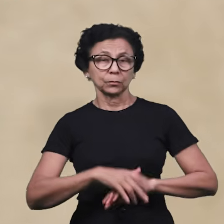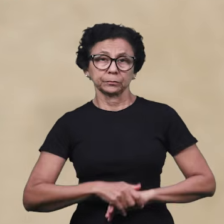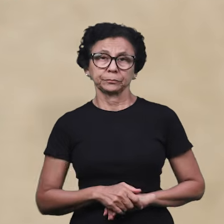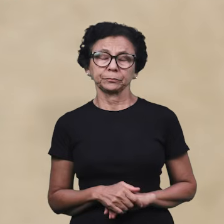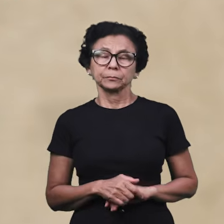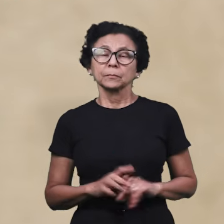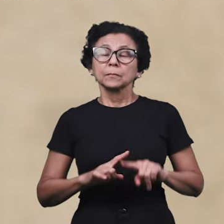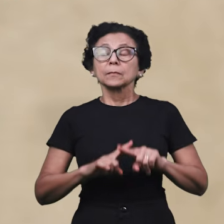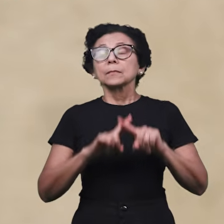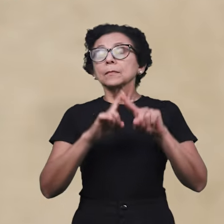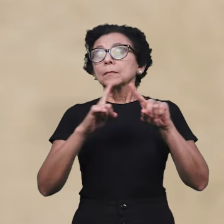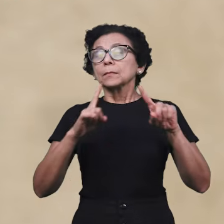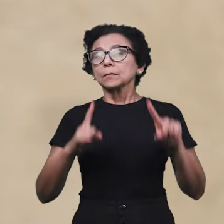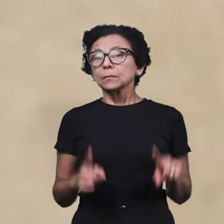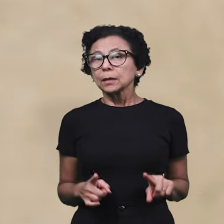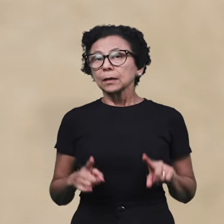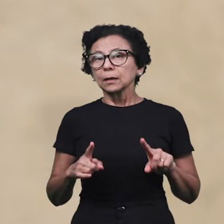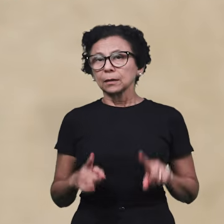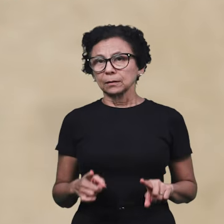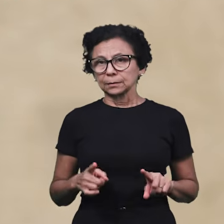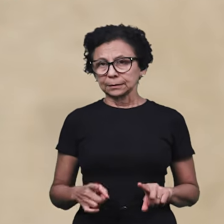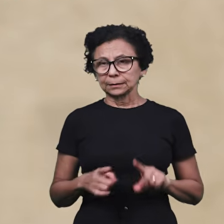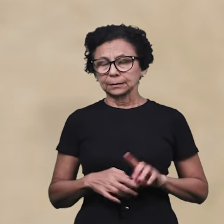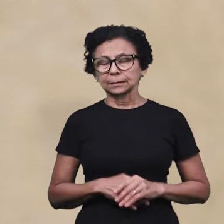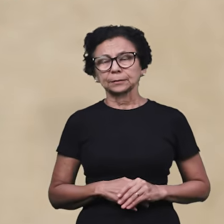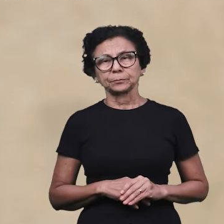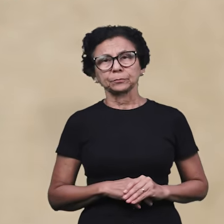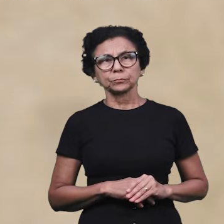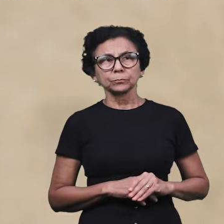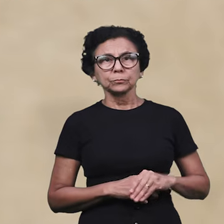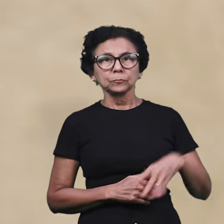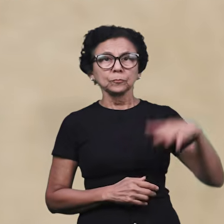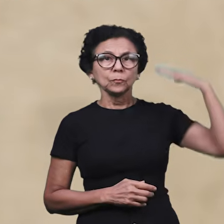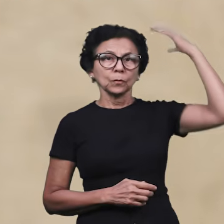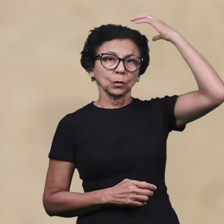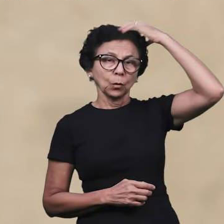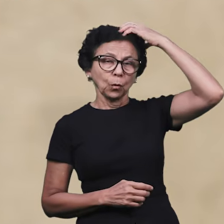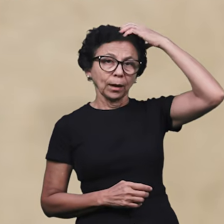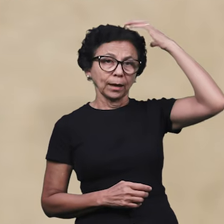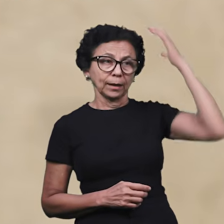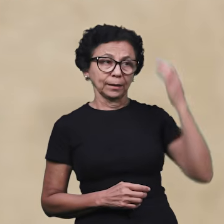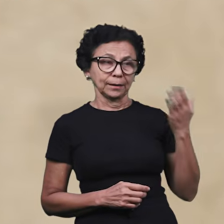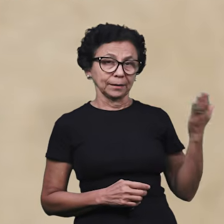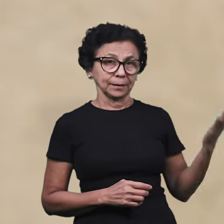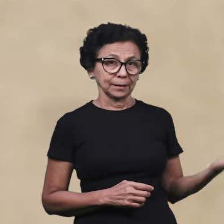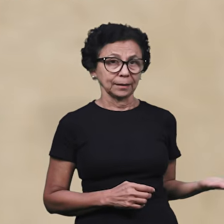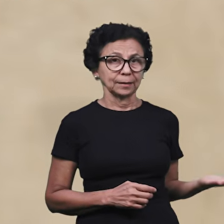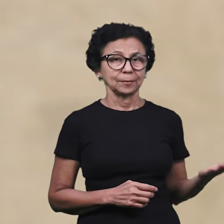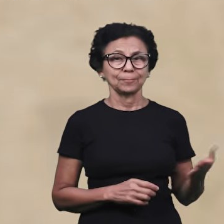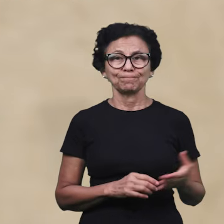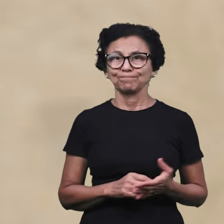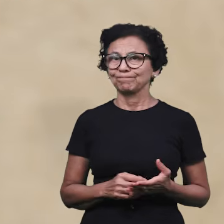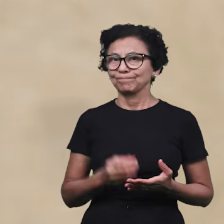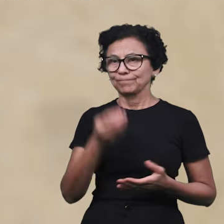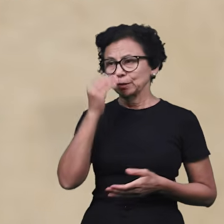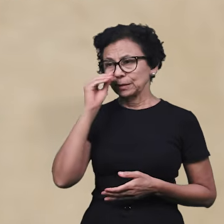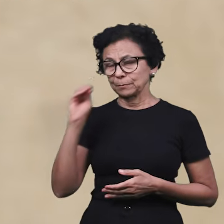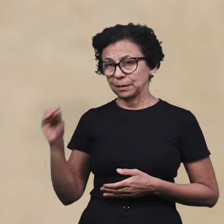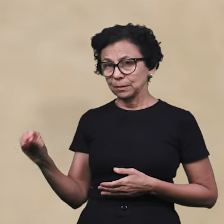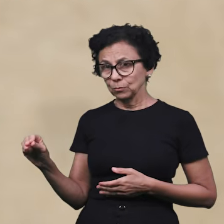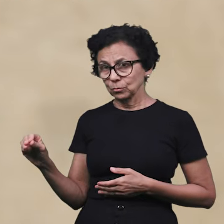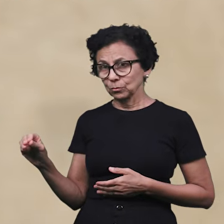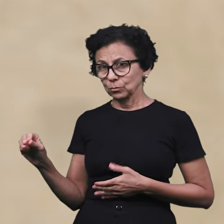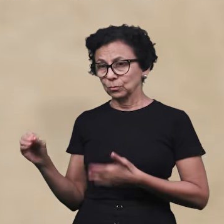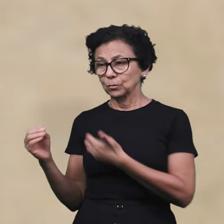servos. Porém, Roboão deixou o conselho que os anciãos lhe tinham aconselhado e teve conselho com